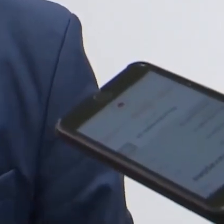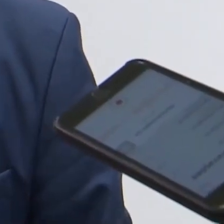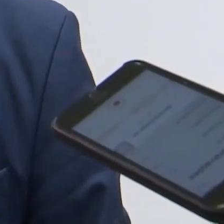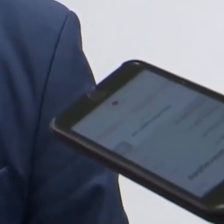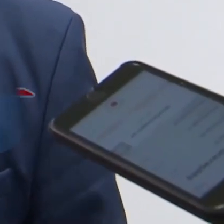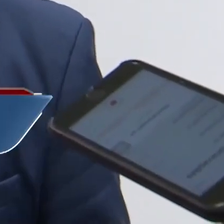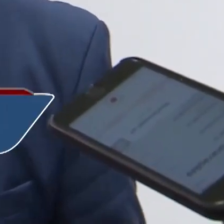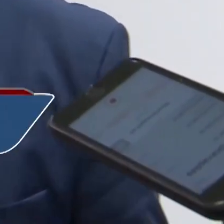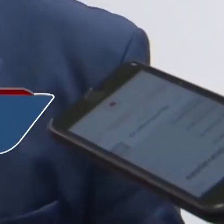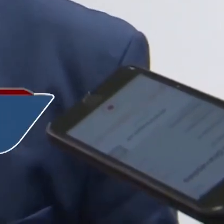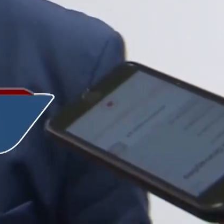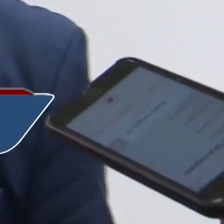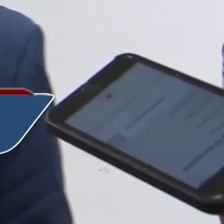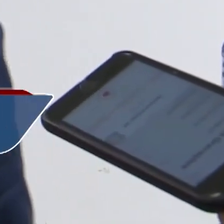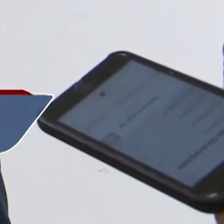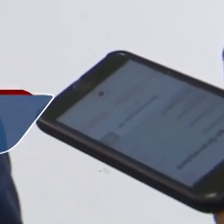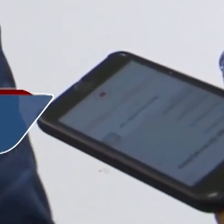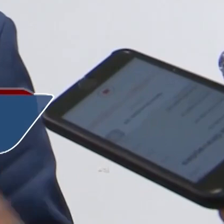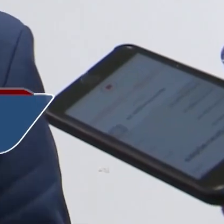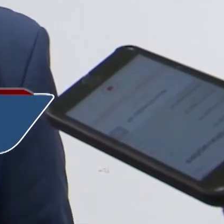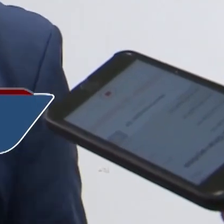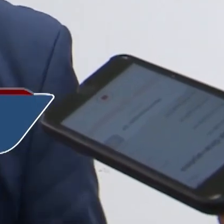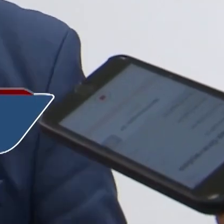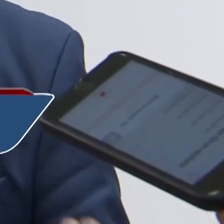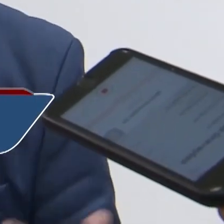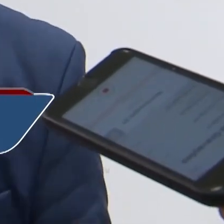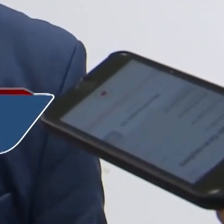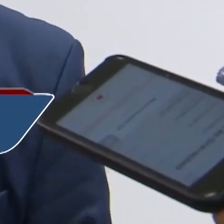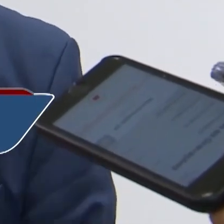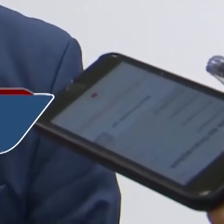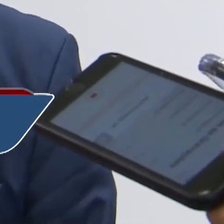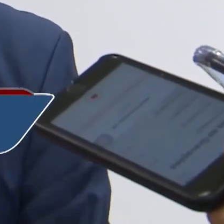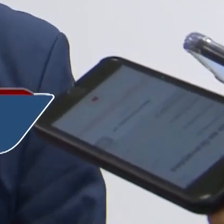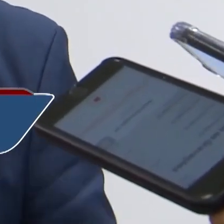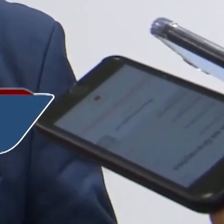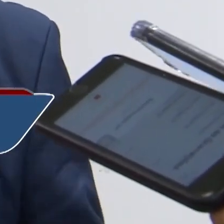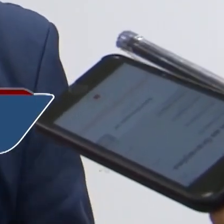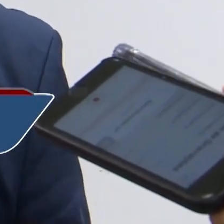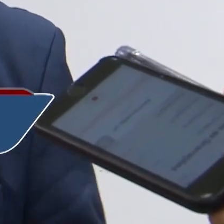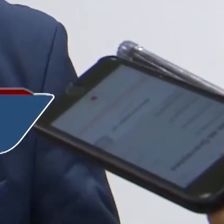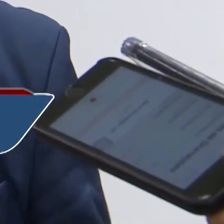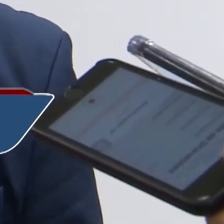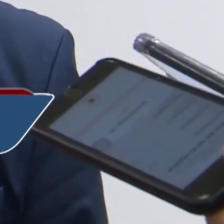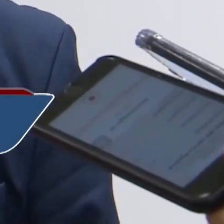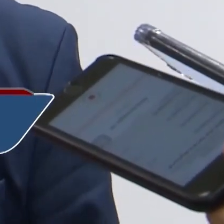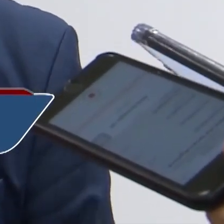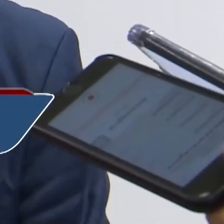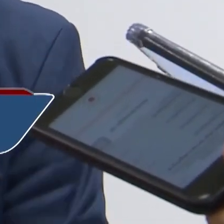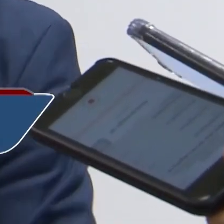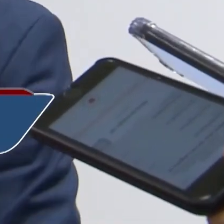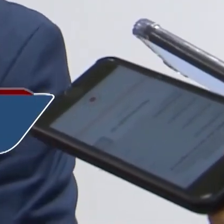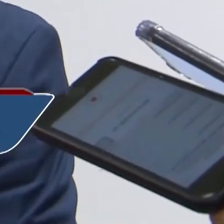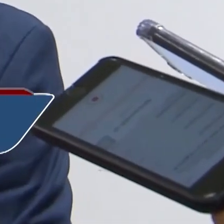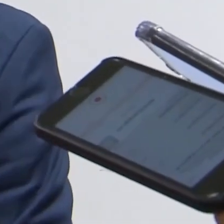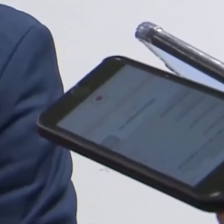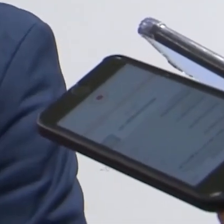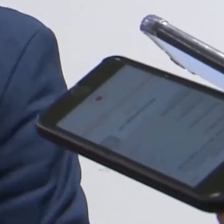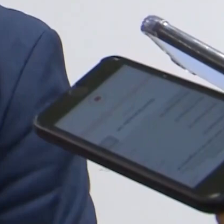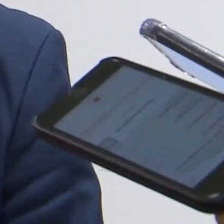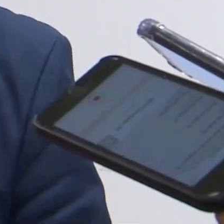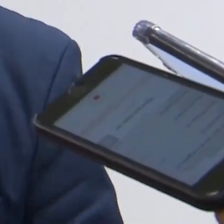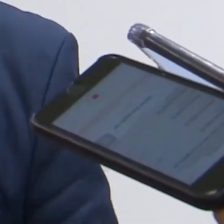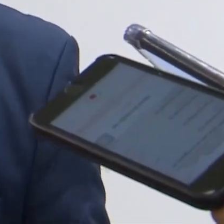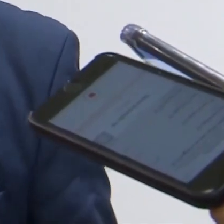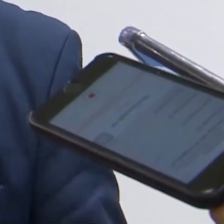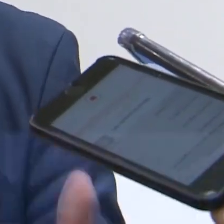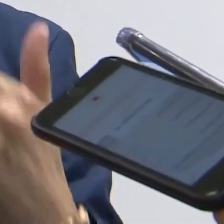ano passado, eles, quando não há requerimento, eles são arquivados. A gente já tomou essa decisão de arquivar muitos projetos que estavam. Agora a gente está limpando a pauta